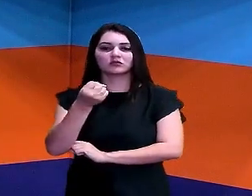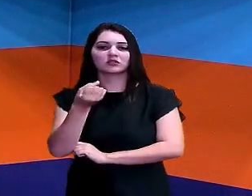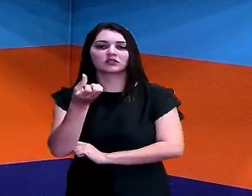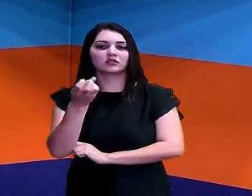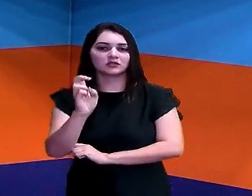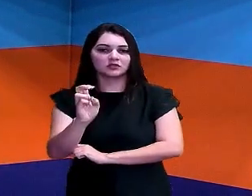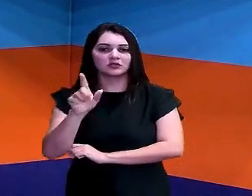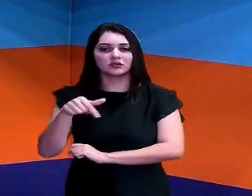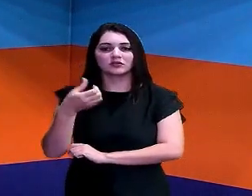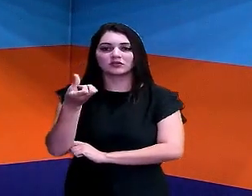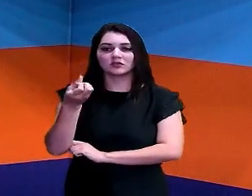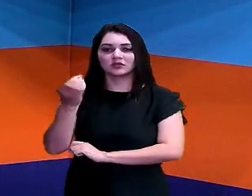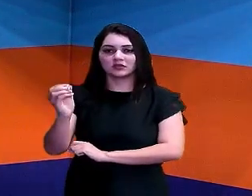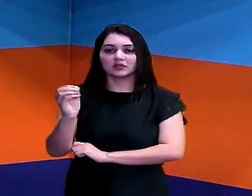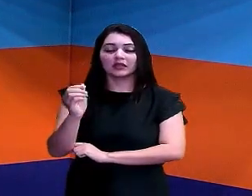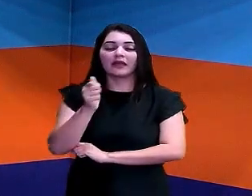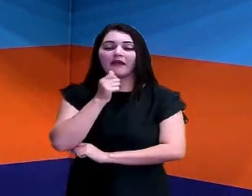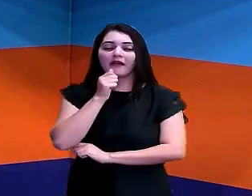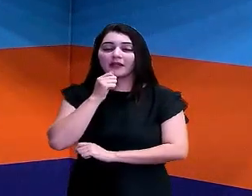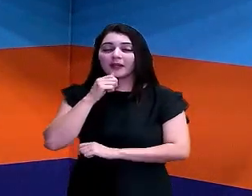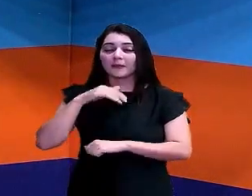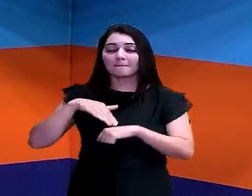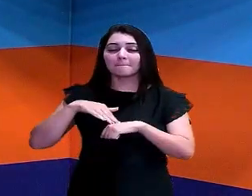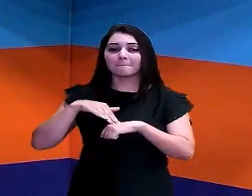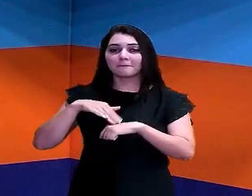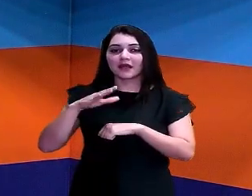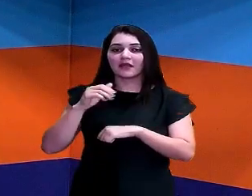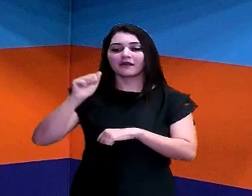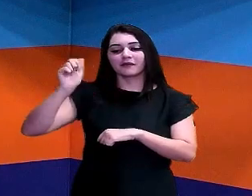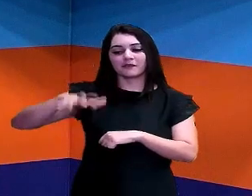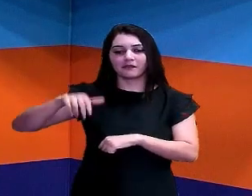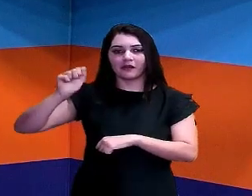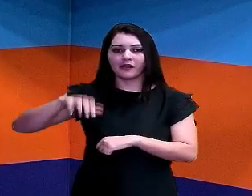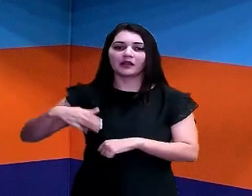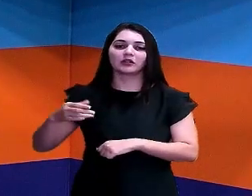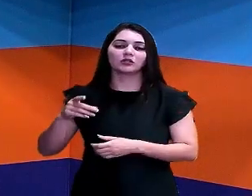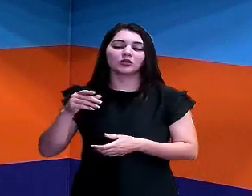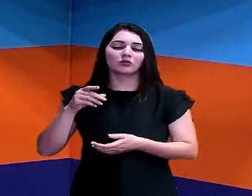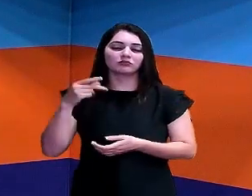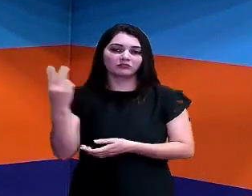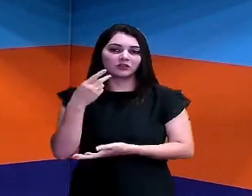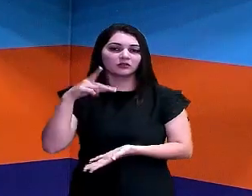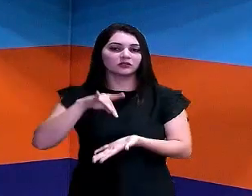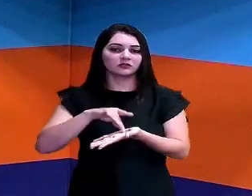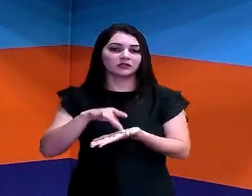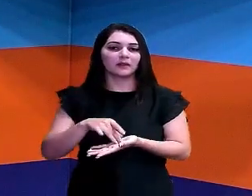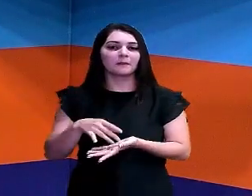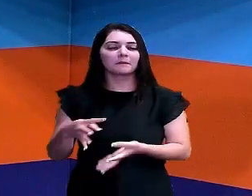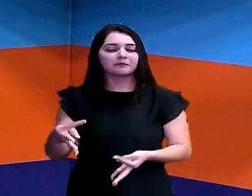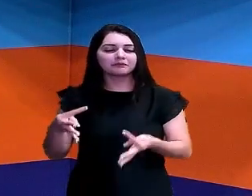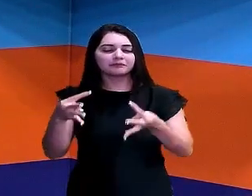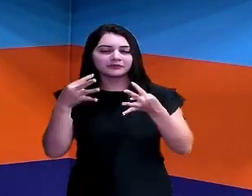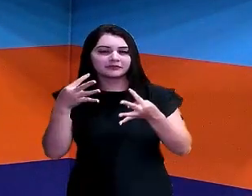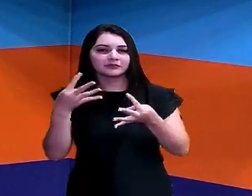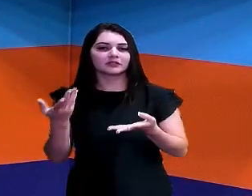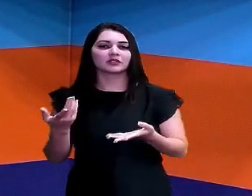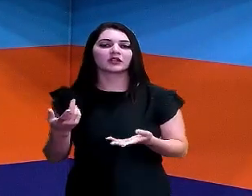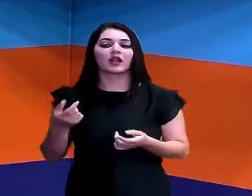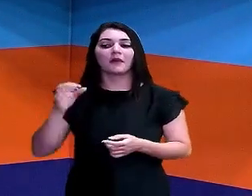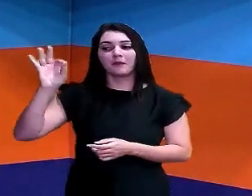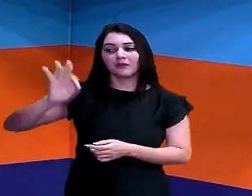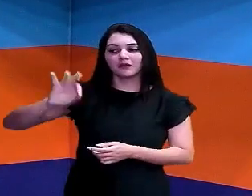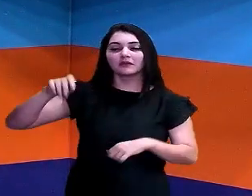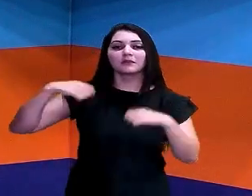885,60. Ainda mais barato do que o preço original, tá? Então se liga nisso. A porcentagem ela precisa